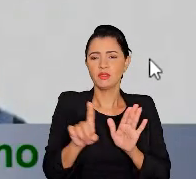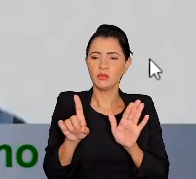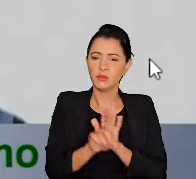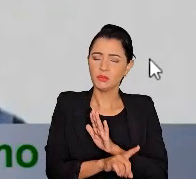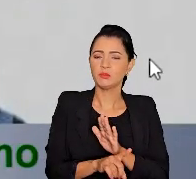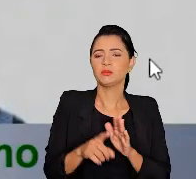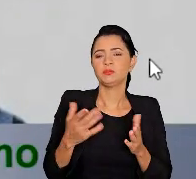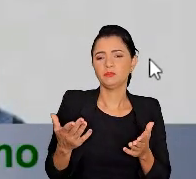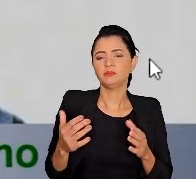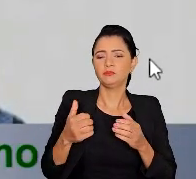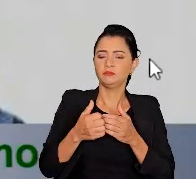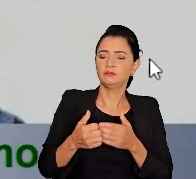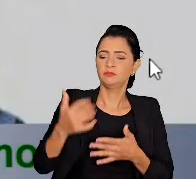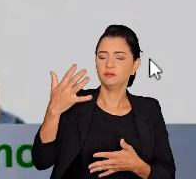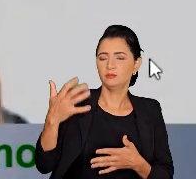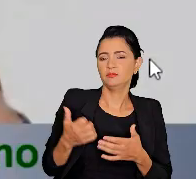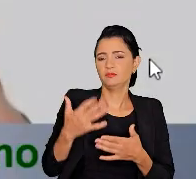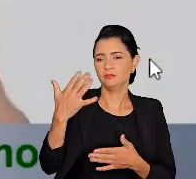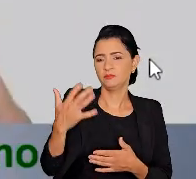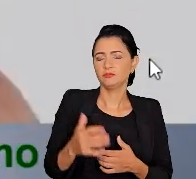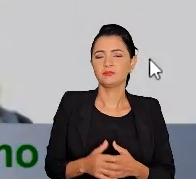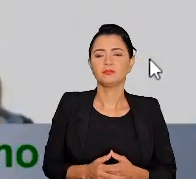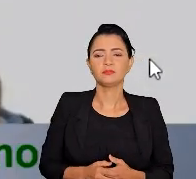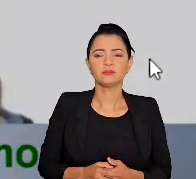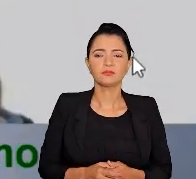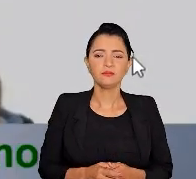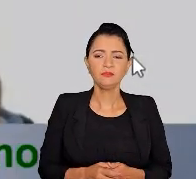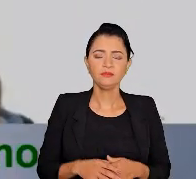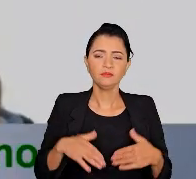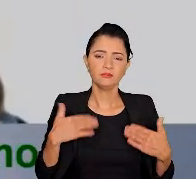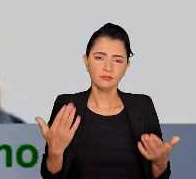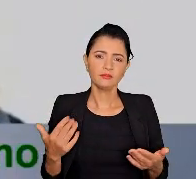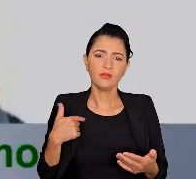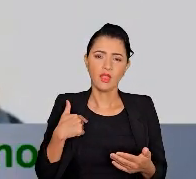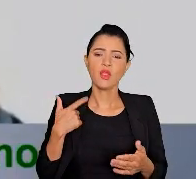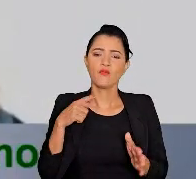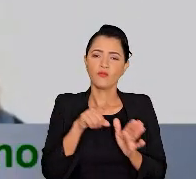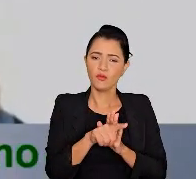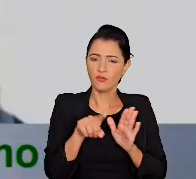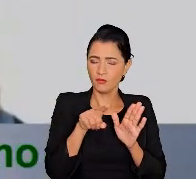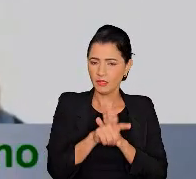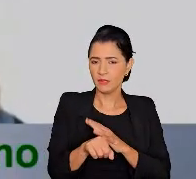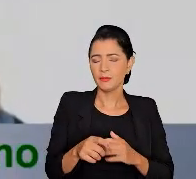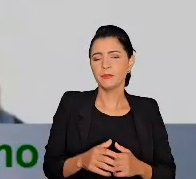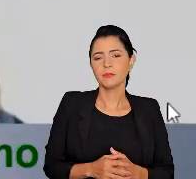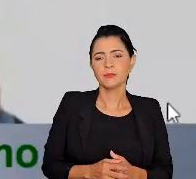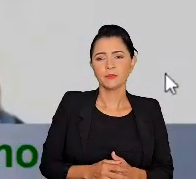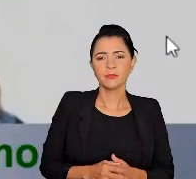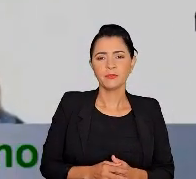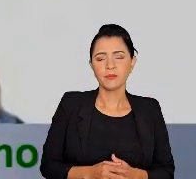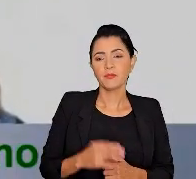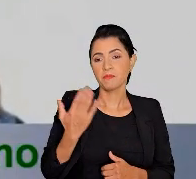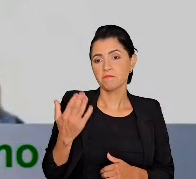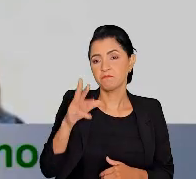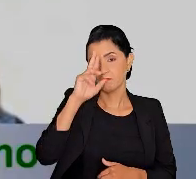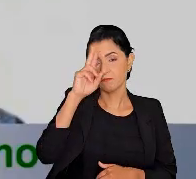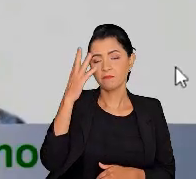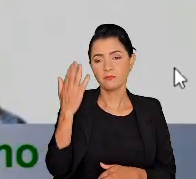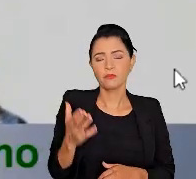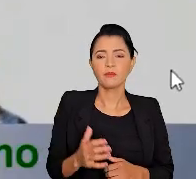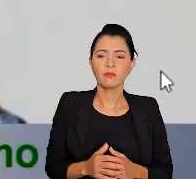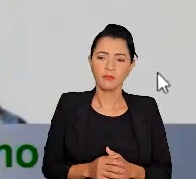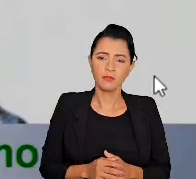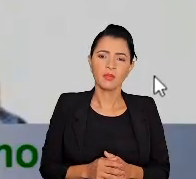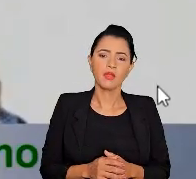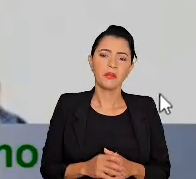estão vindo do nosso público, então eu vou passá-las para o senhor, na medida